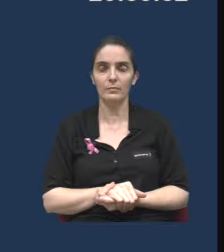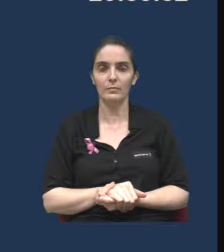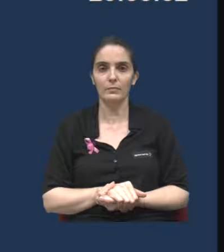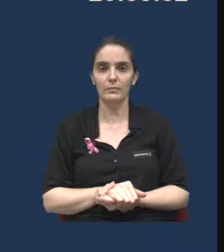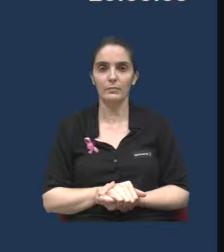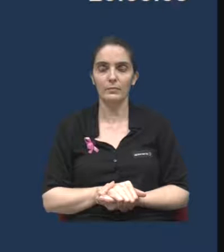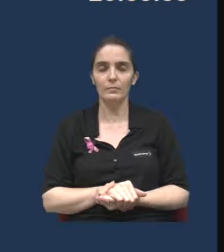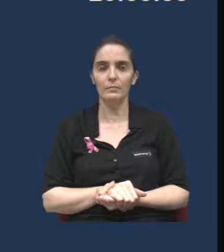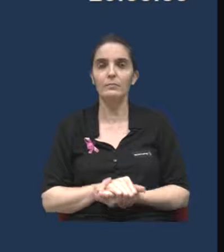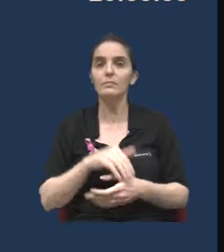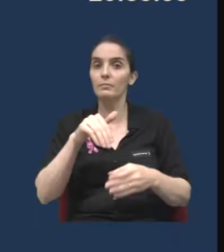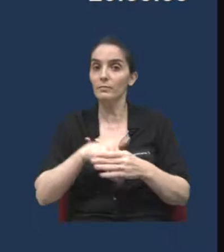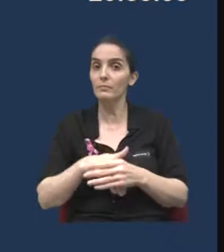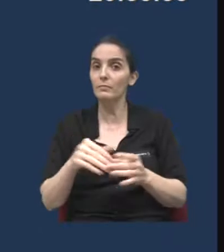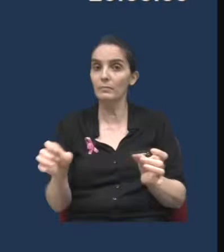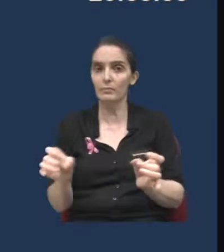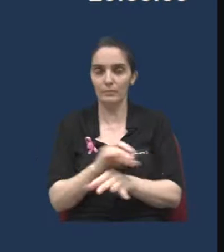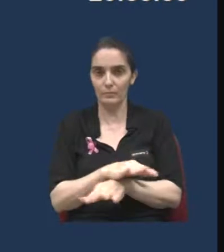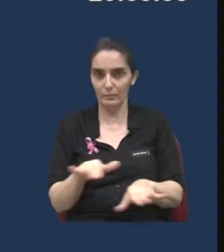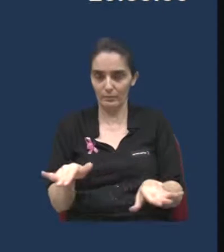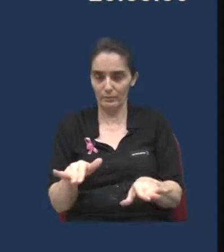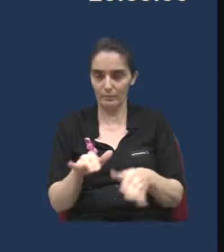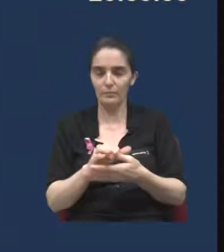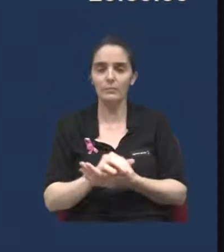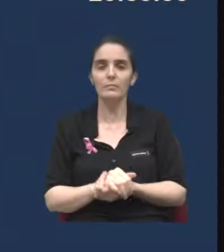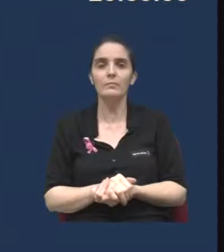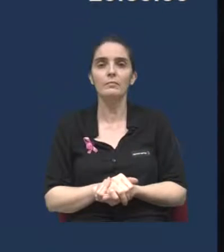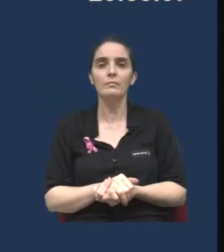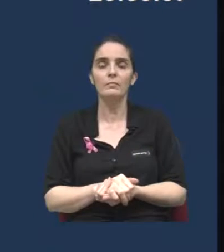Está encerrada a votação.